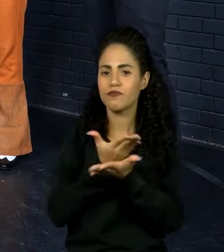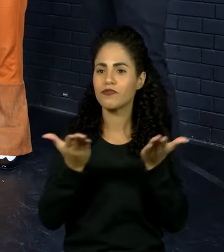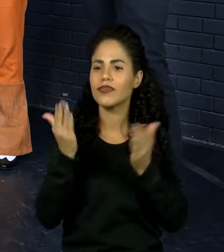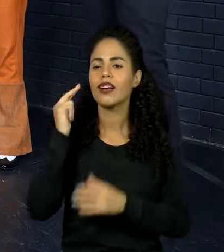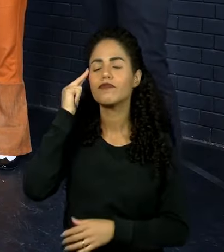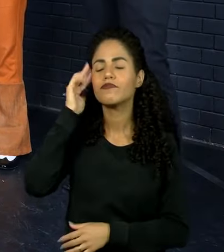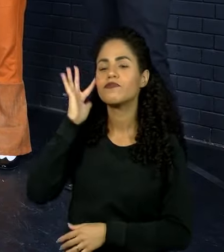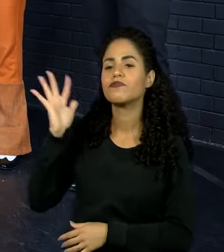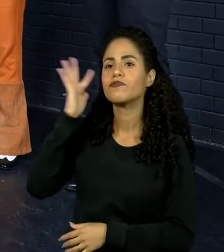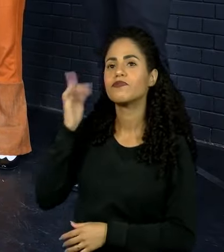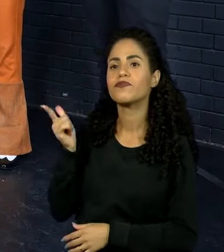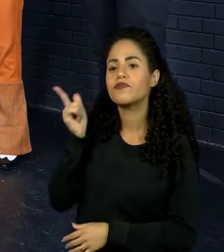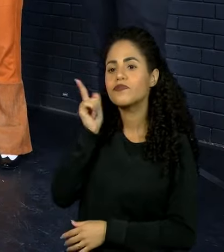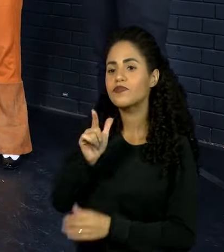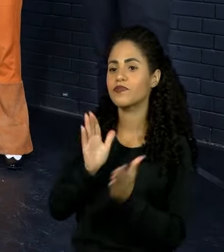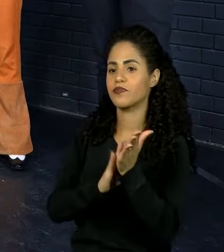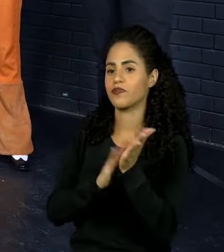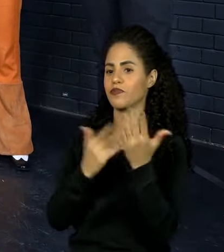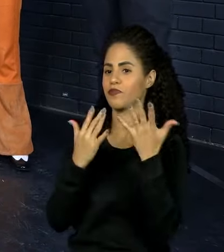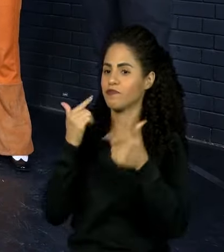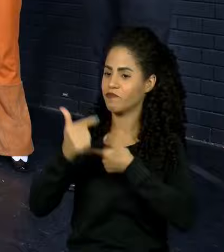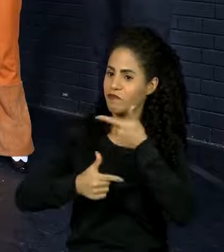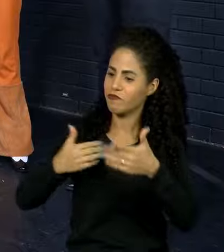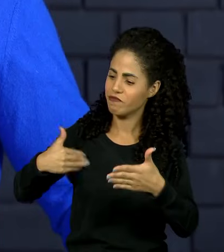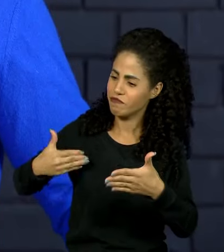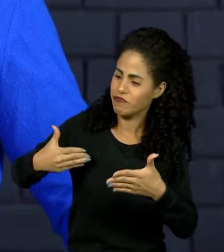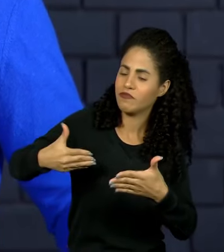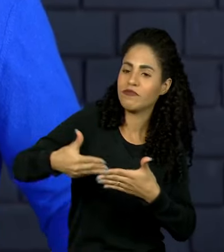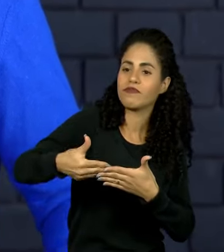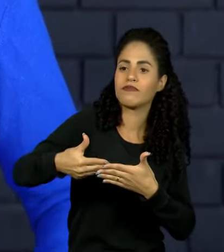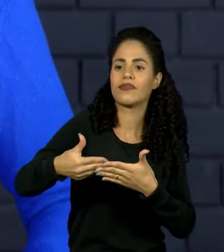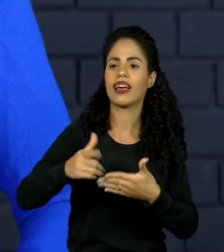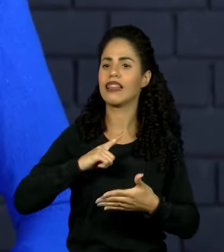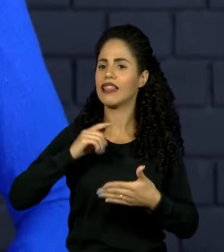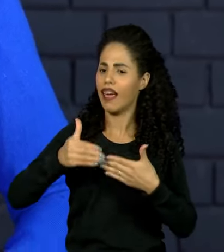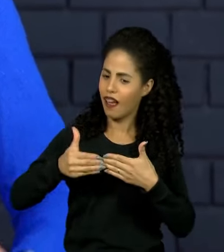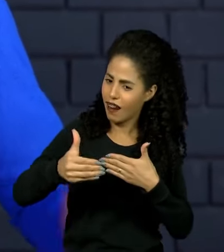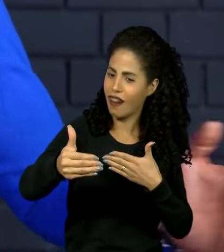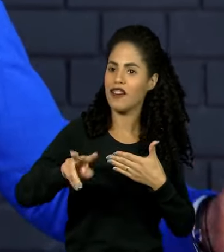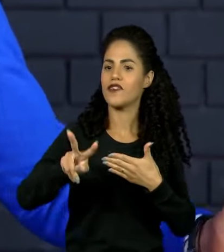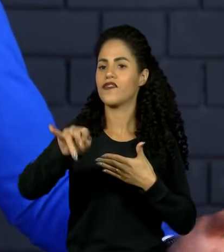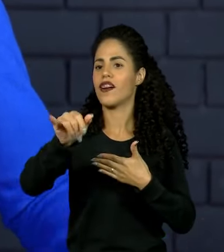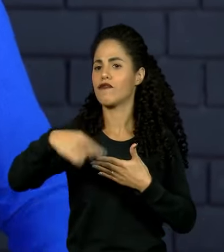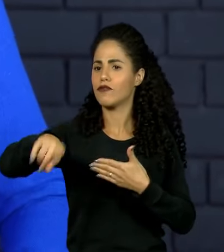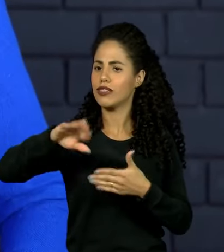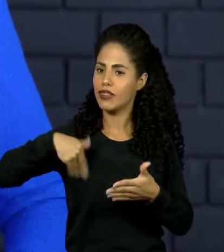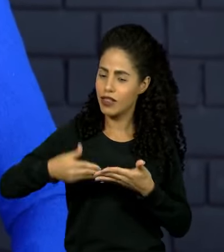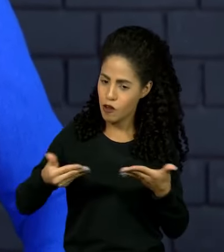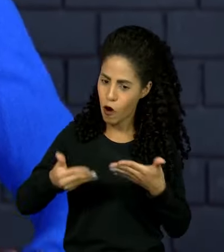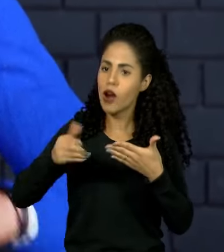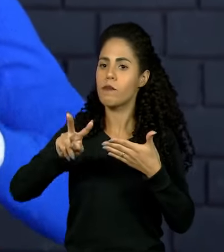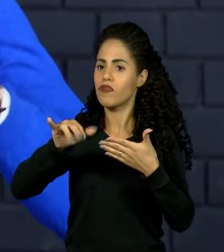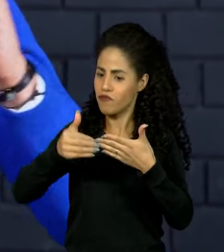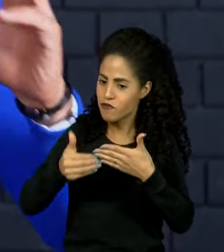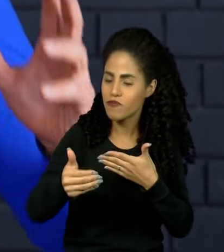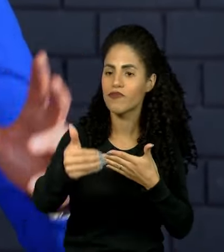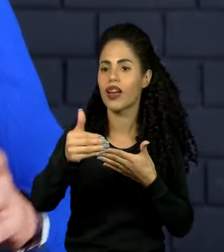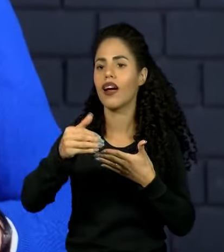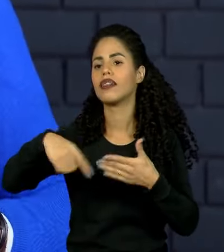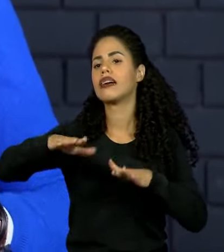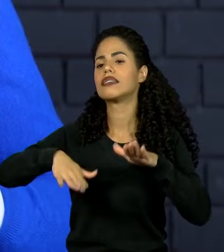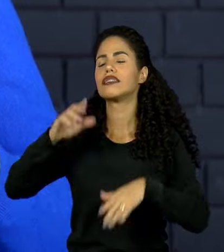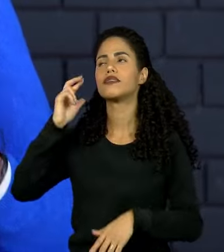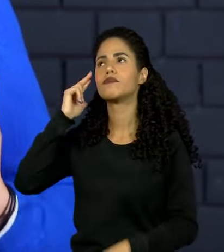pelo sonho realizado Parabéns pela trajetória que ainda tem muito pela frente vocês já fizeram muito até aqui ninguém imagina